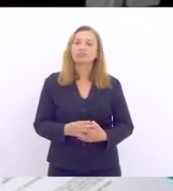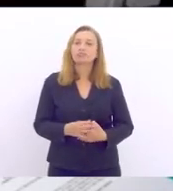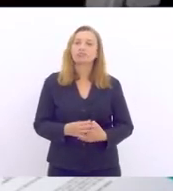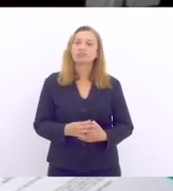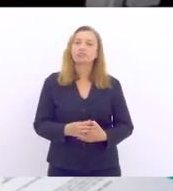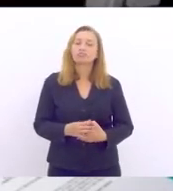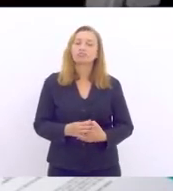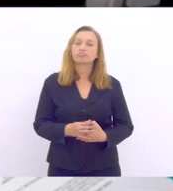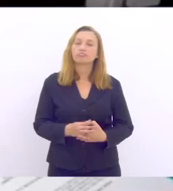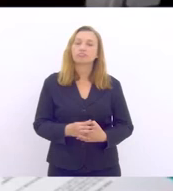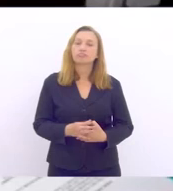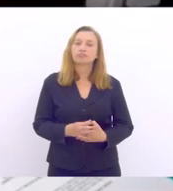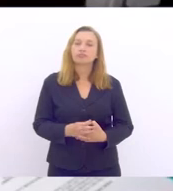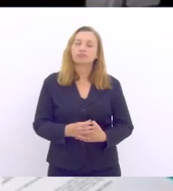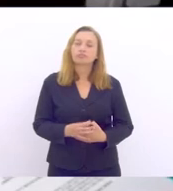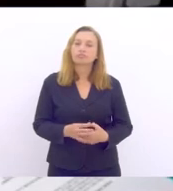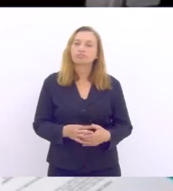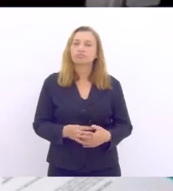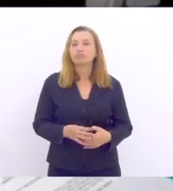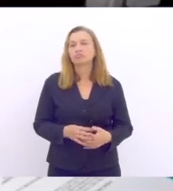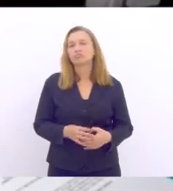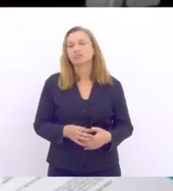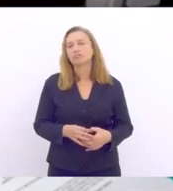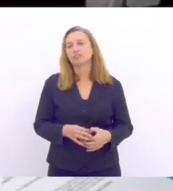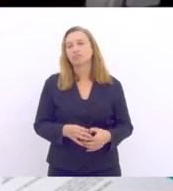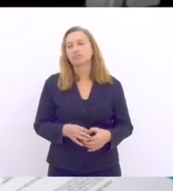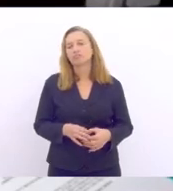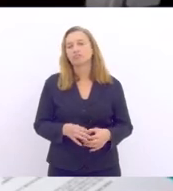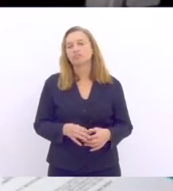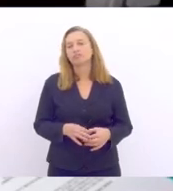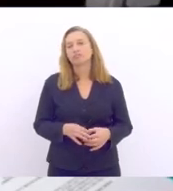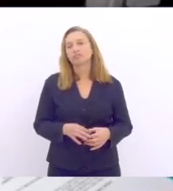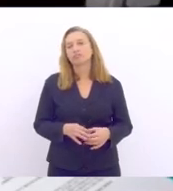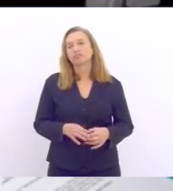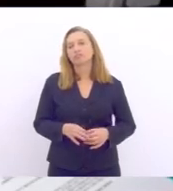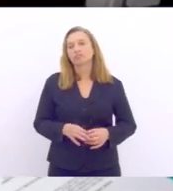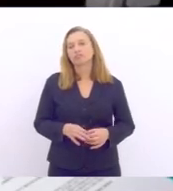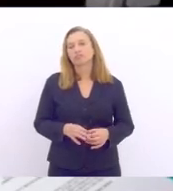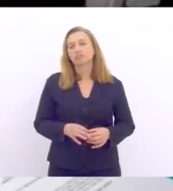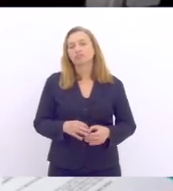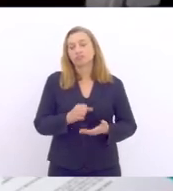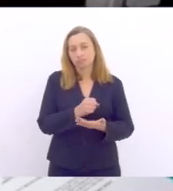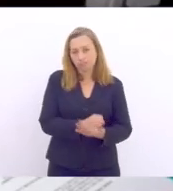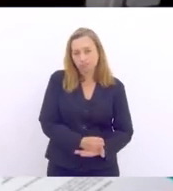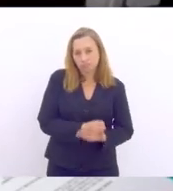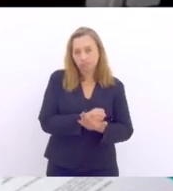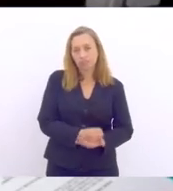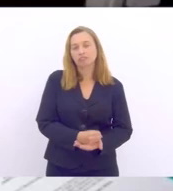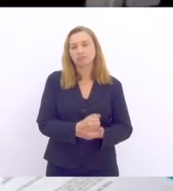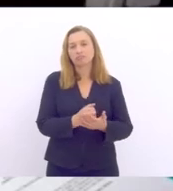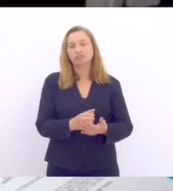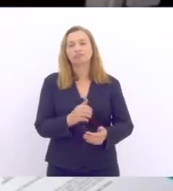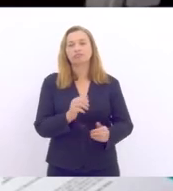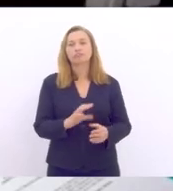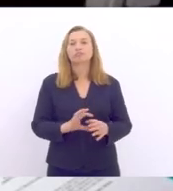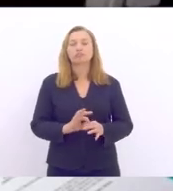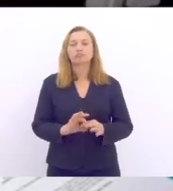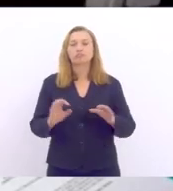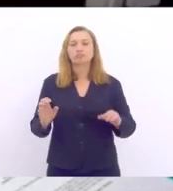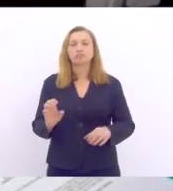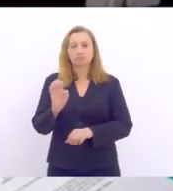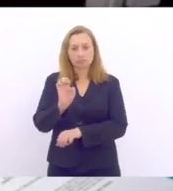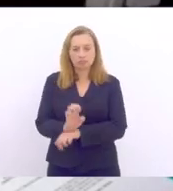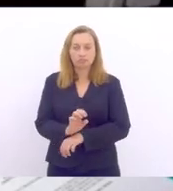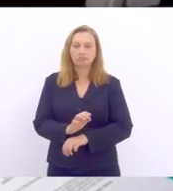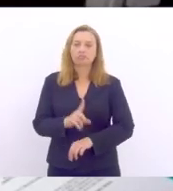espécie de implosão, por assim dizer, dos pilares que dão sustentação ao Estado Democrático de Direito,